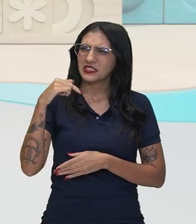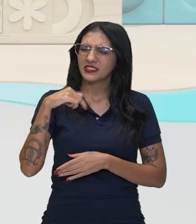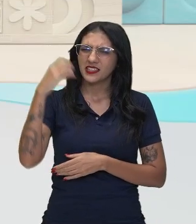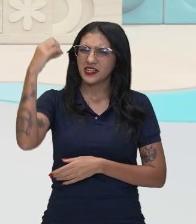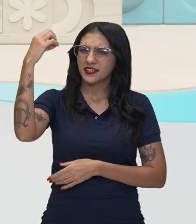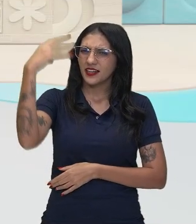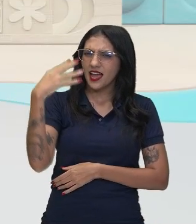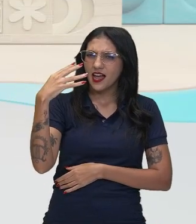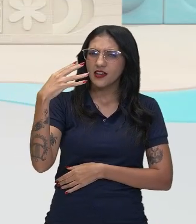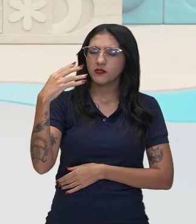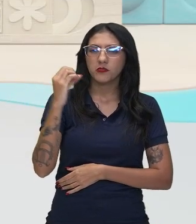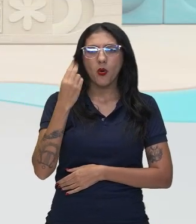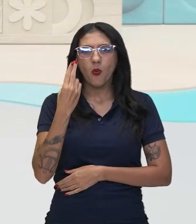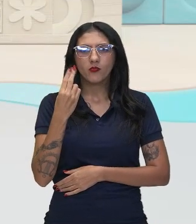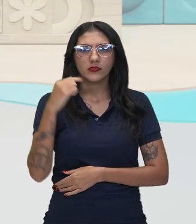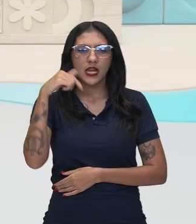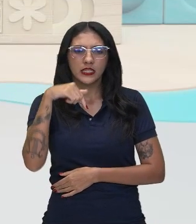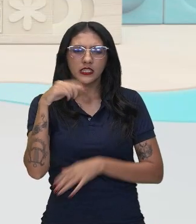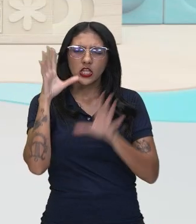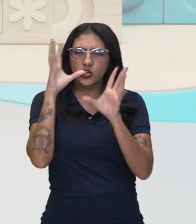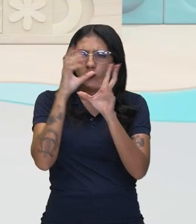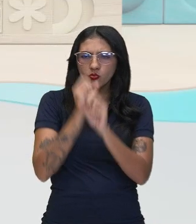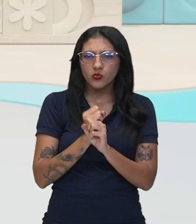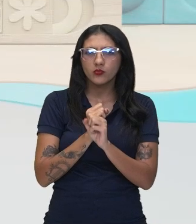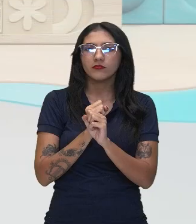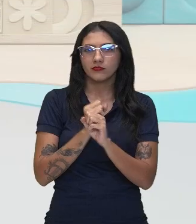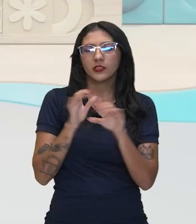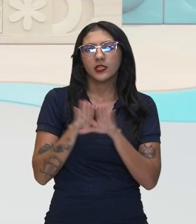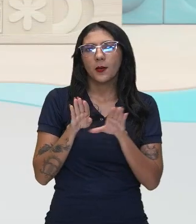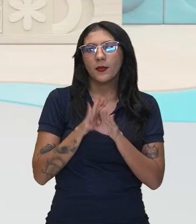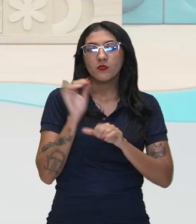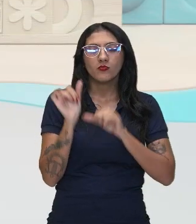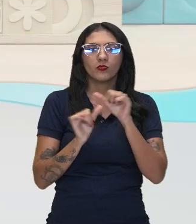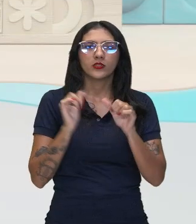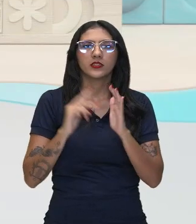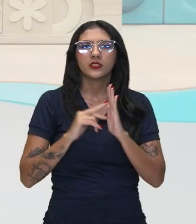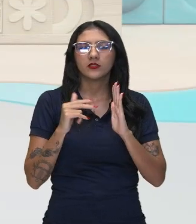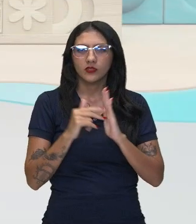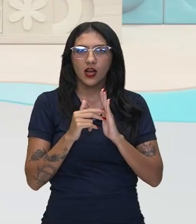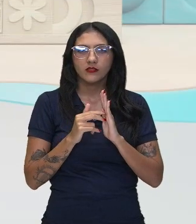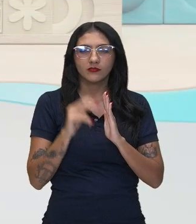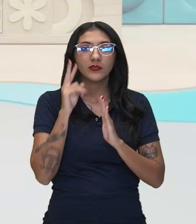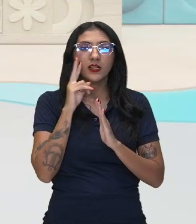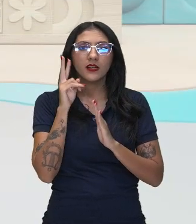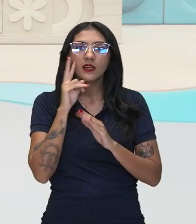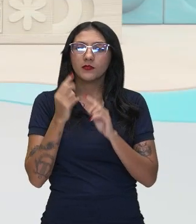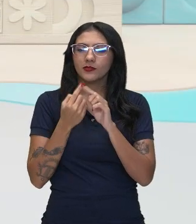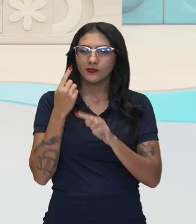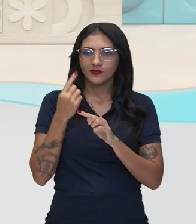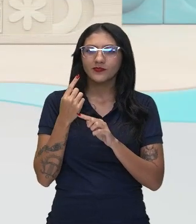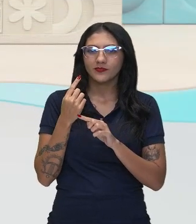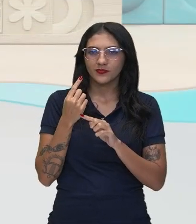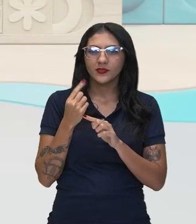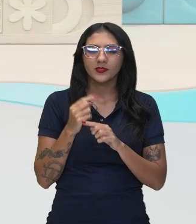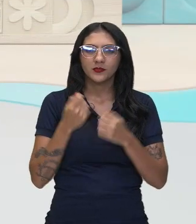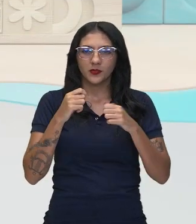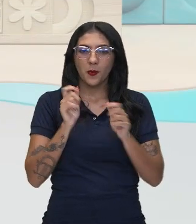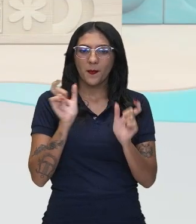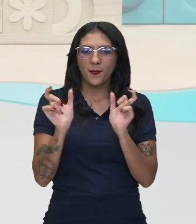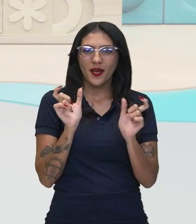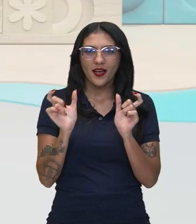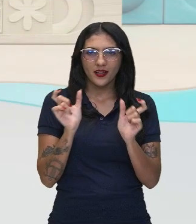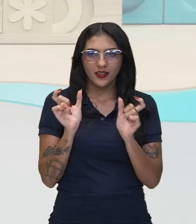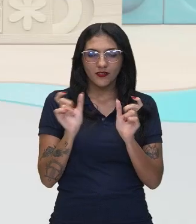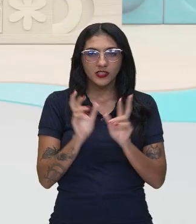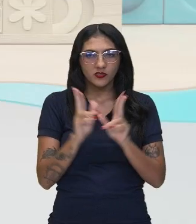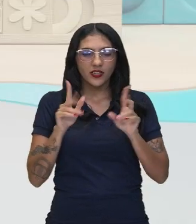escuro, eu tenho alteração de sentido, né? Diferente lá do sinônimo. Hoje o dia está claro, ou seja, o dia está, né, ali